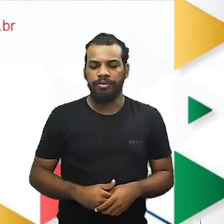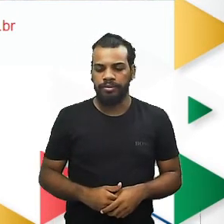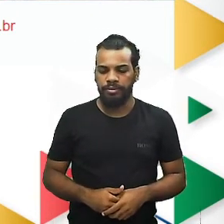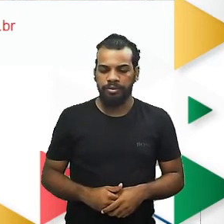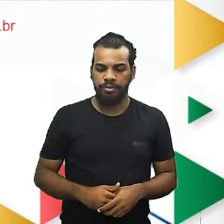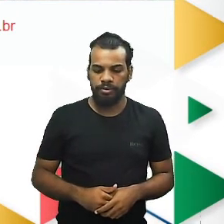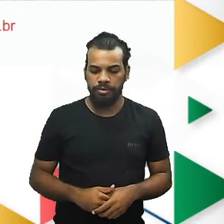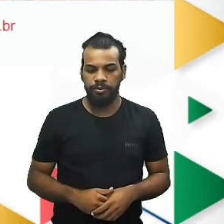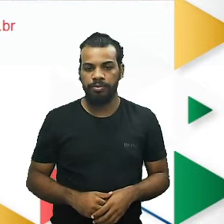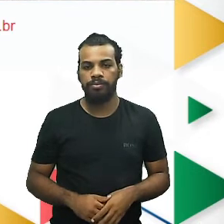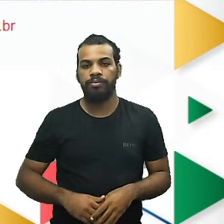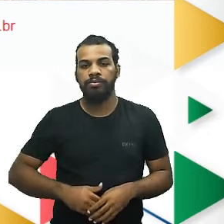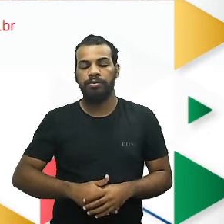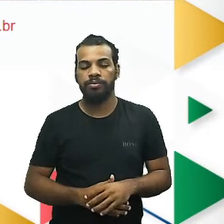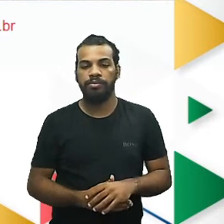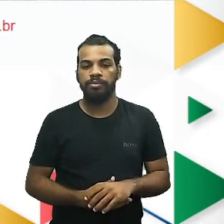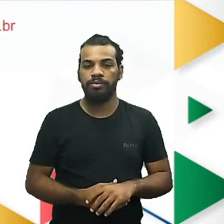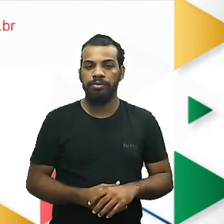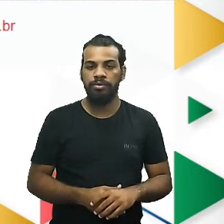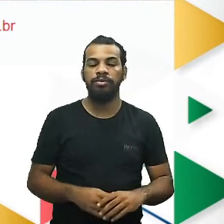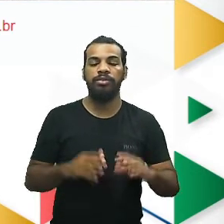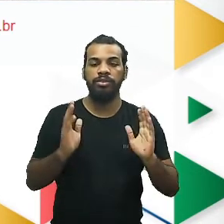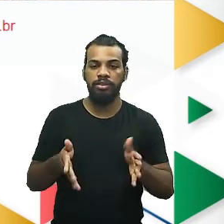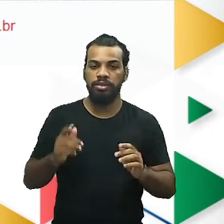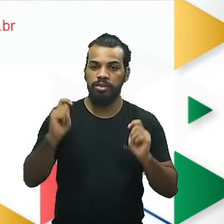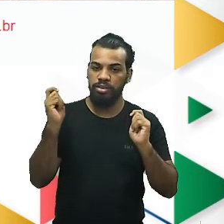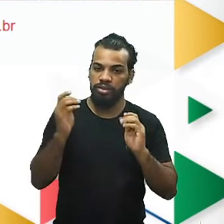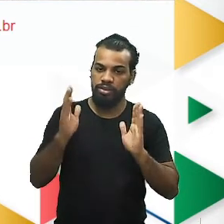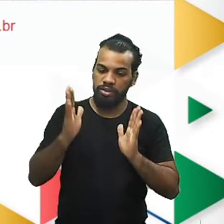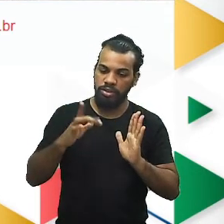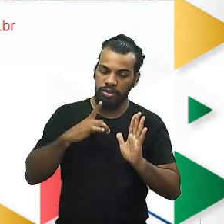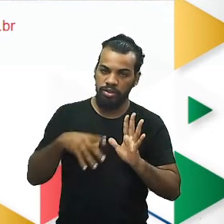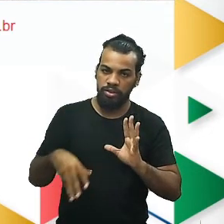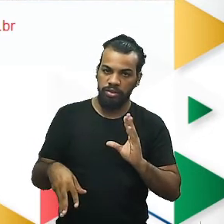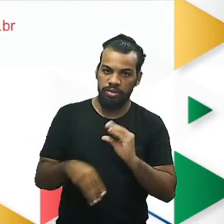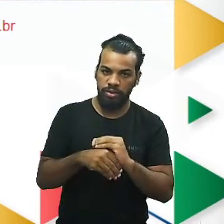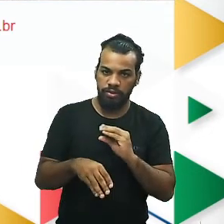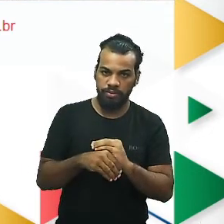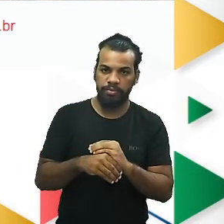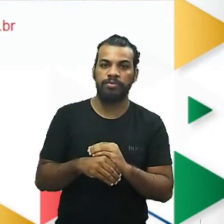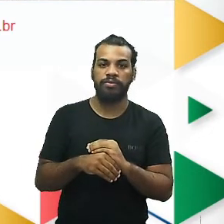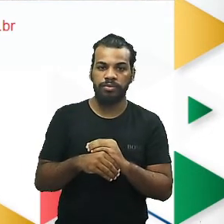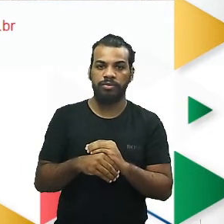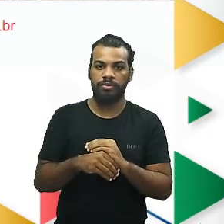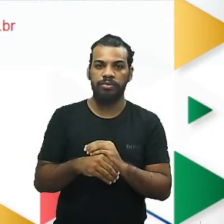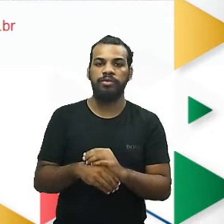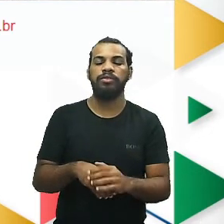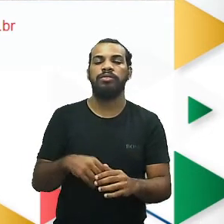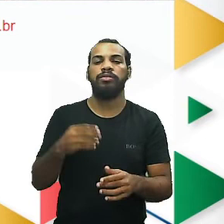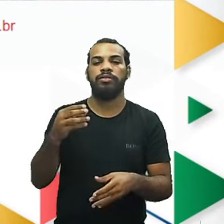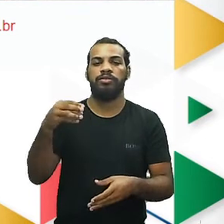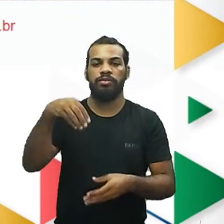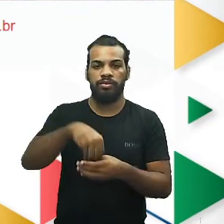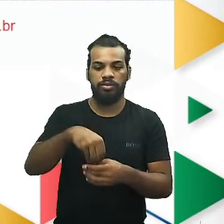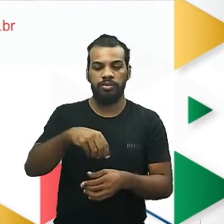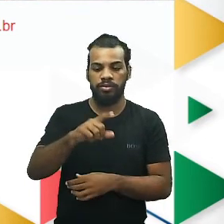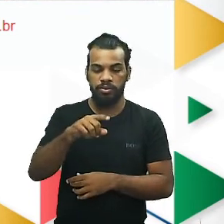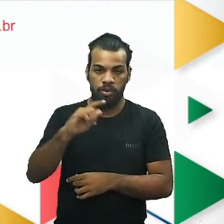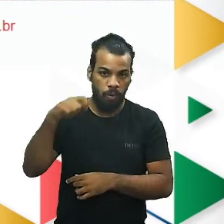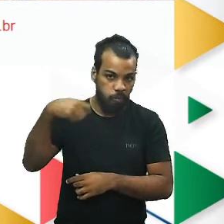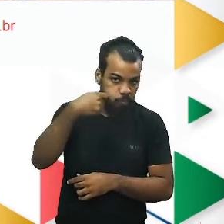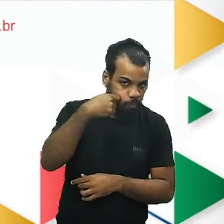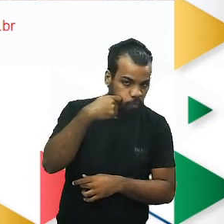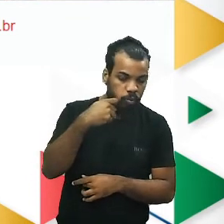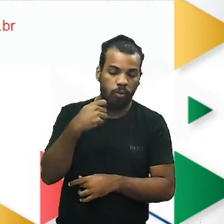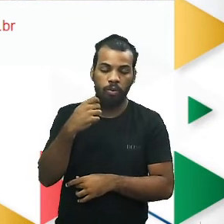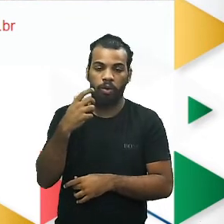então já tem a base, já está gravada, né? Então ele já tem a base, né? E o artista lá, o ator, o